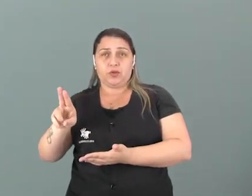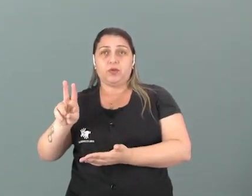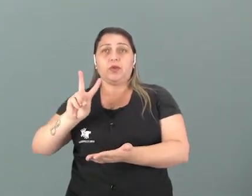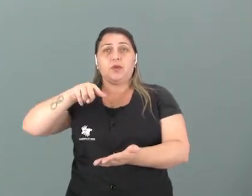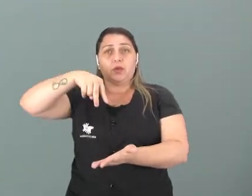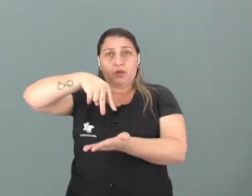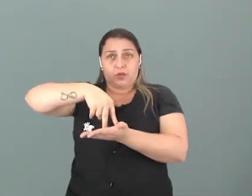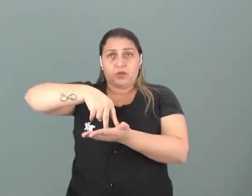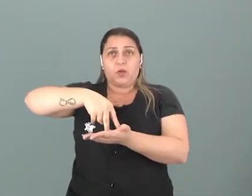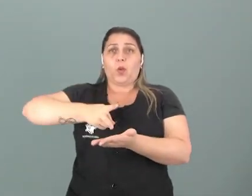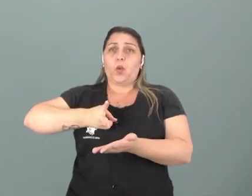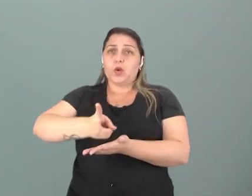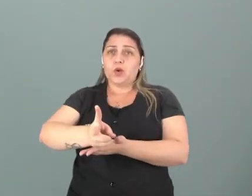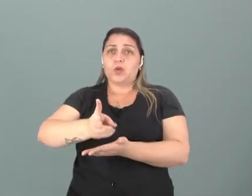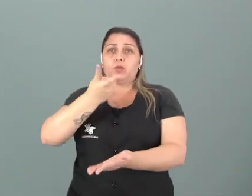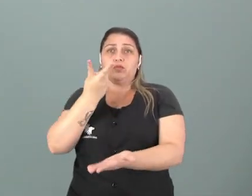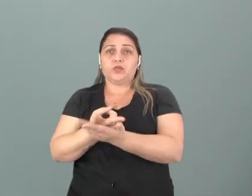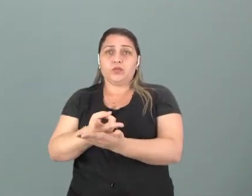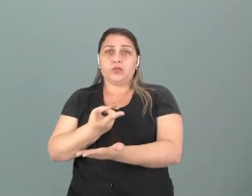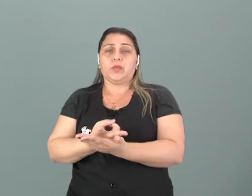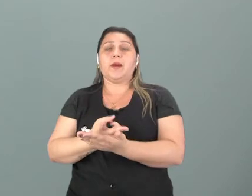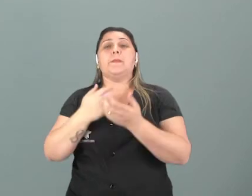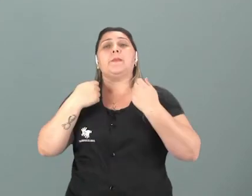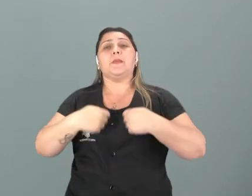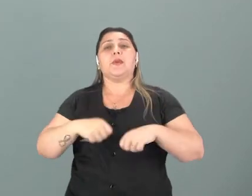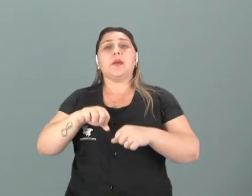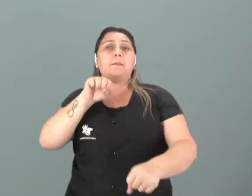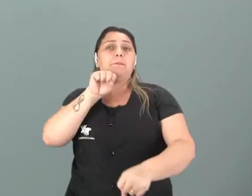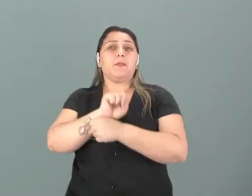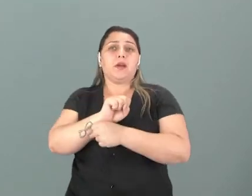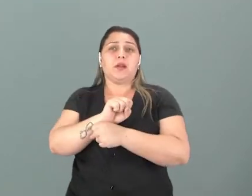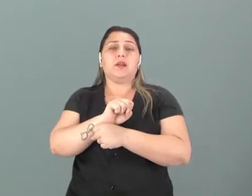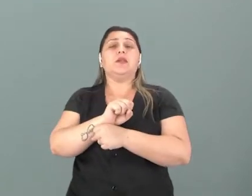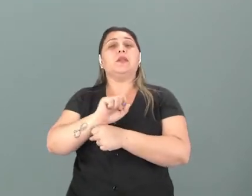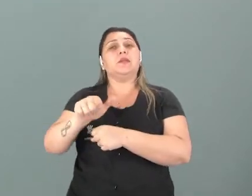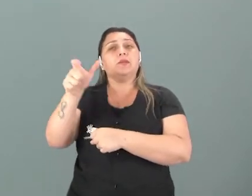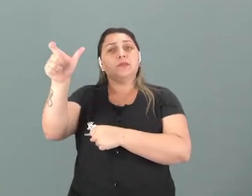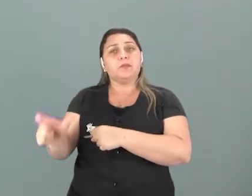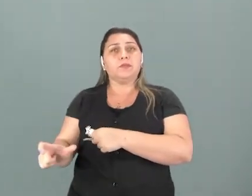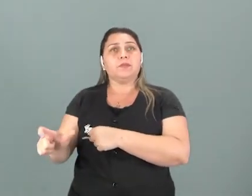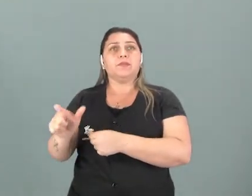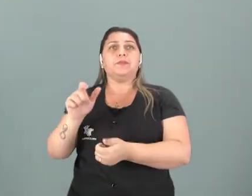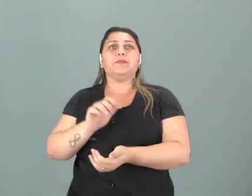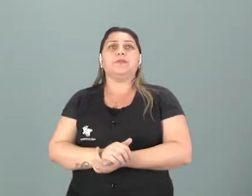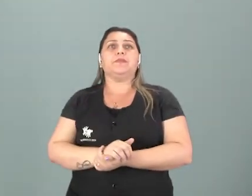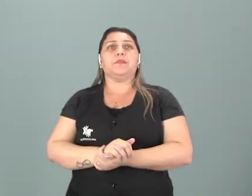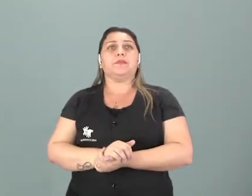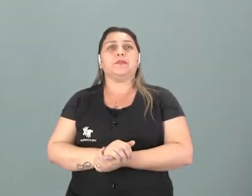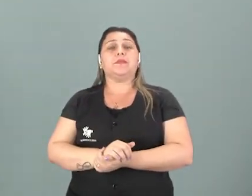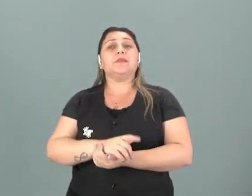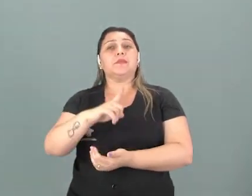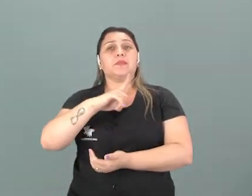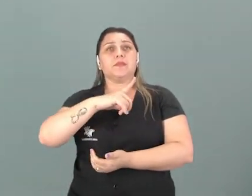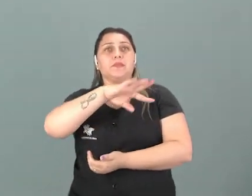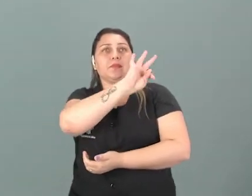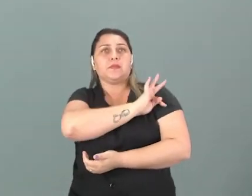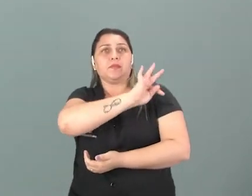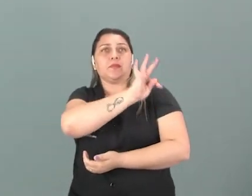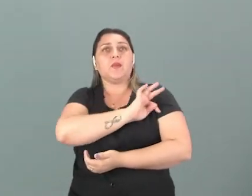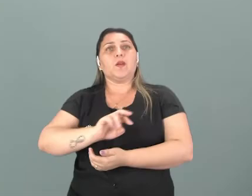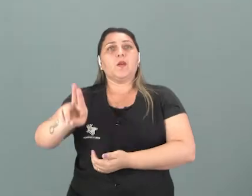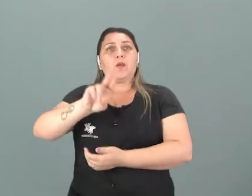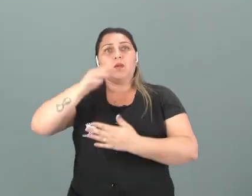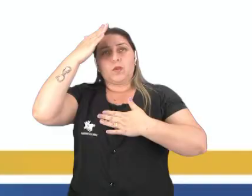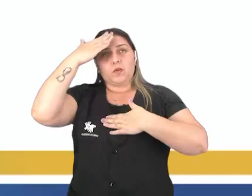a luta continua no chão, né? Ele precisa imobilizar o oponente. Aí nós temos as técnicas do jiu-jitsu,